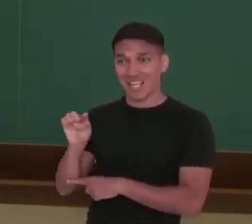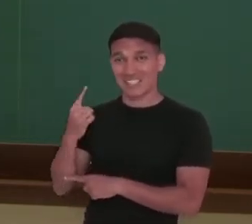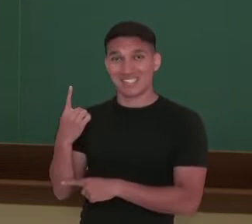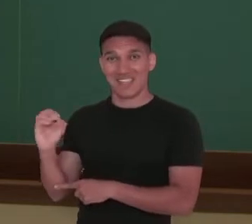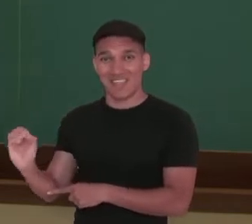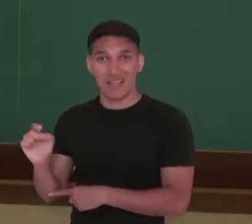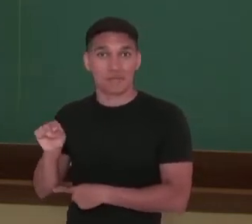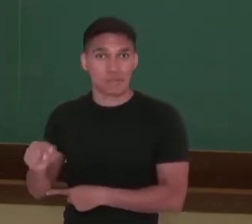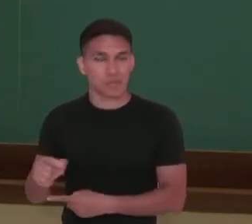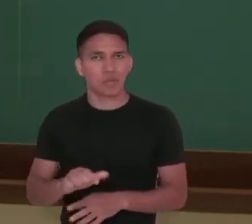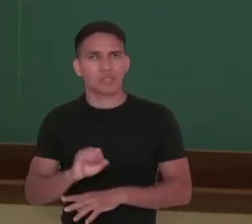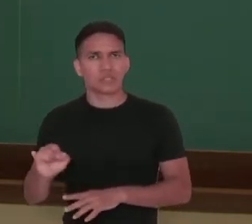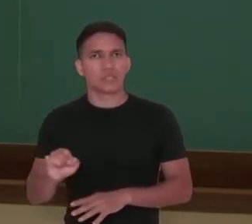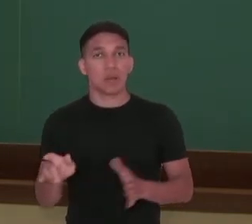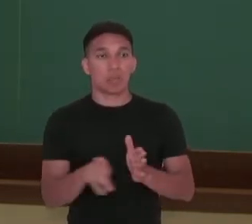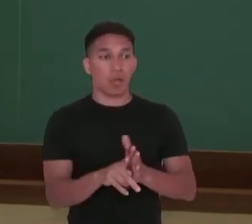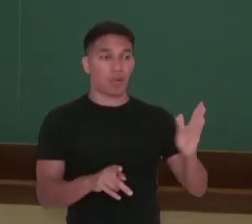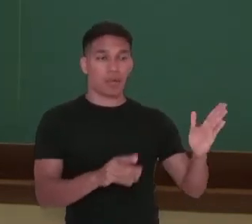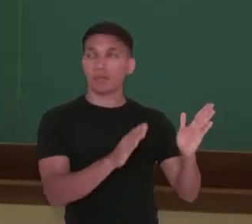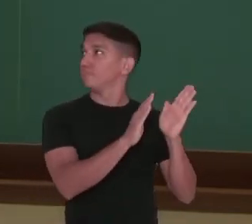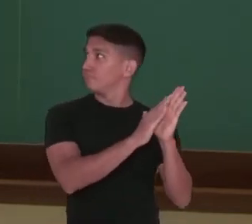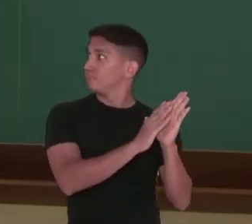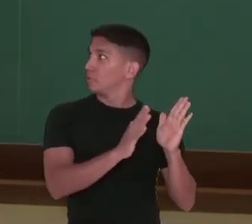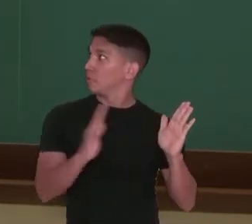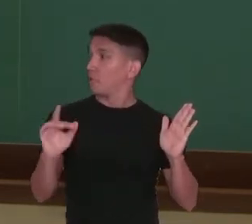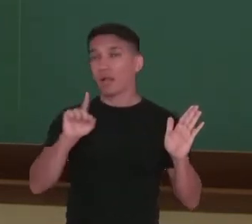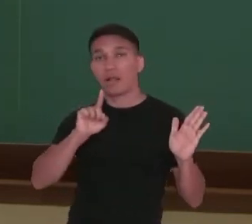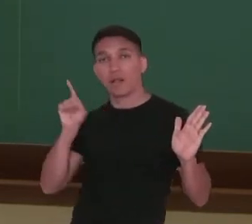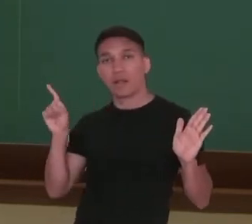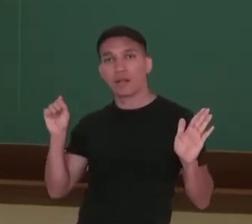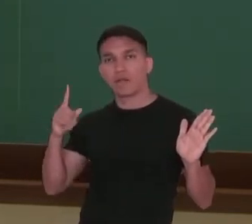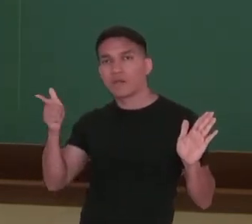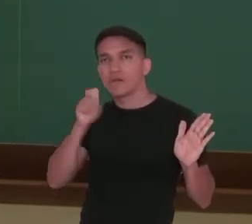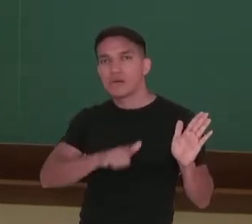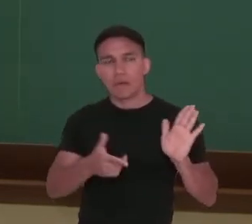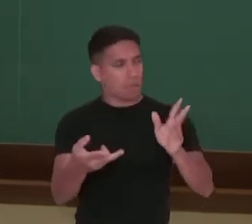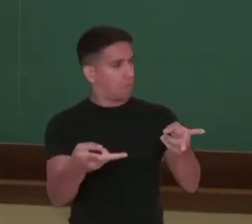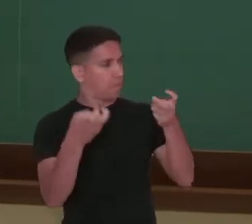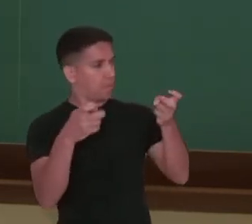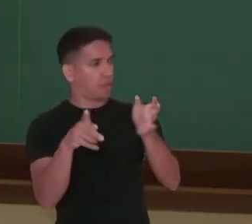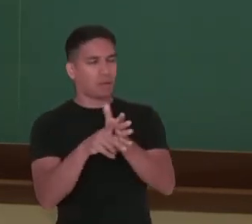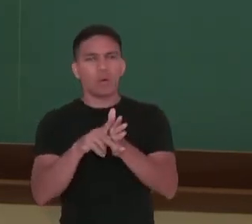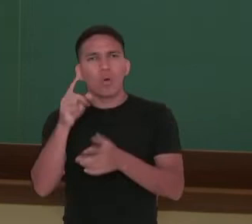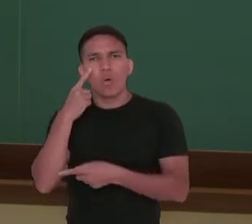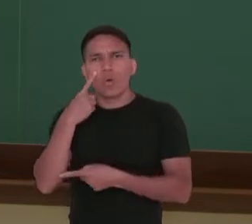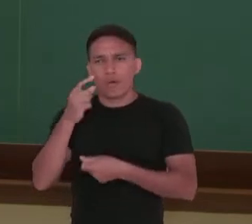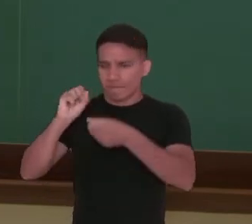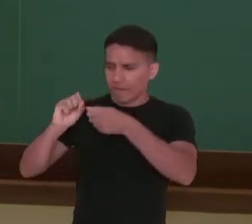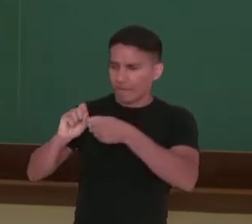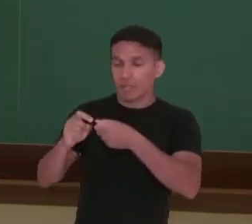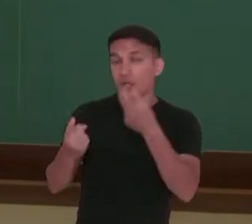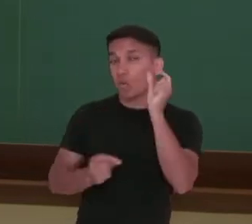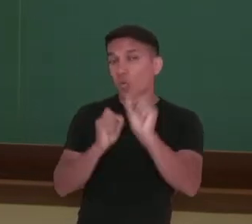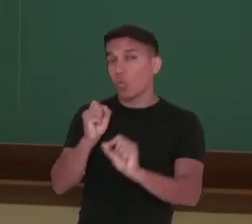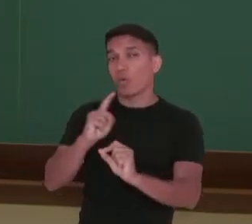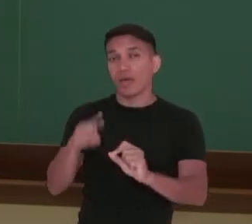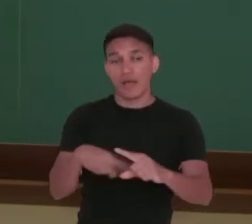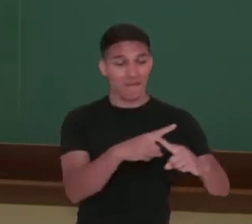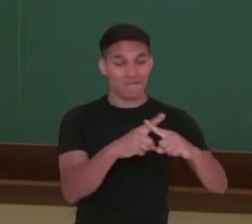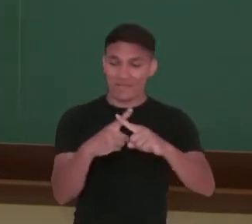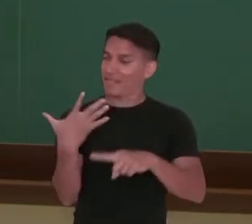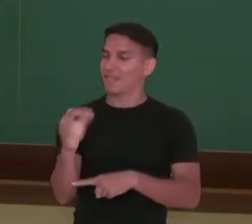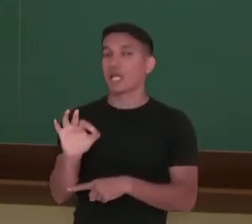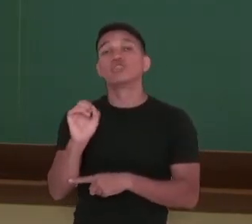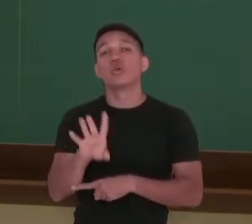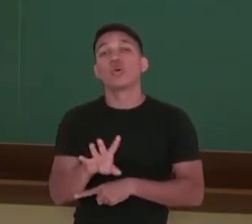pegar da minha esquerda para a minha direita, perceba que você está multiplicando por 10. Por isso, pessoal, você está mudando